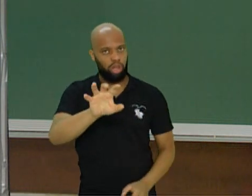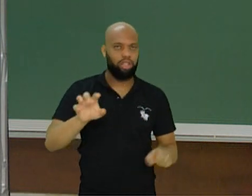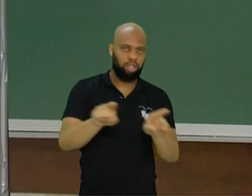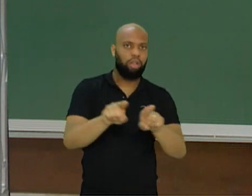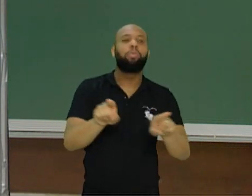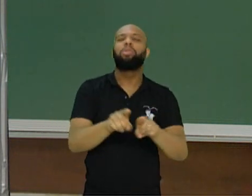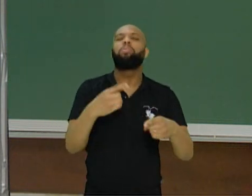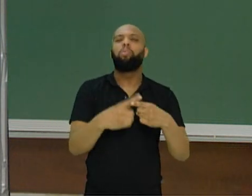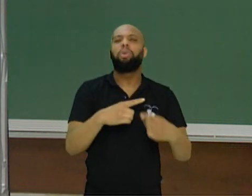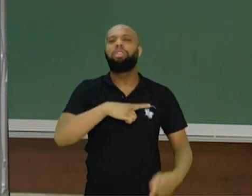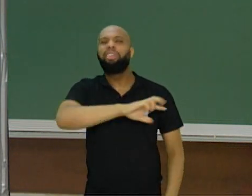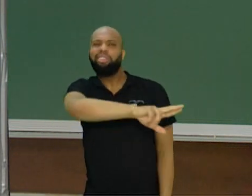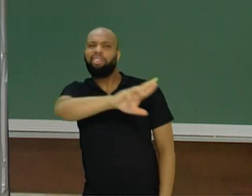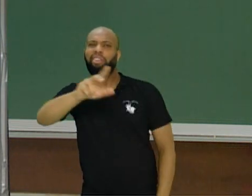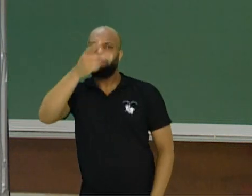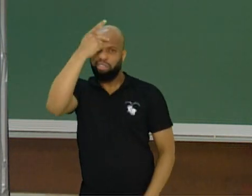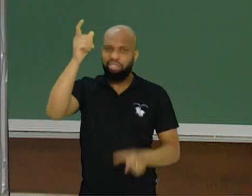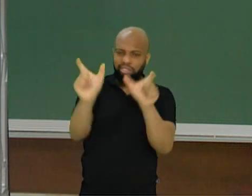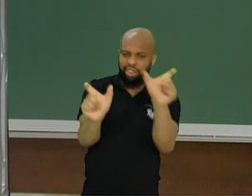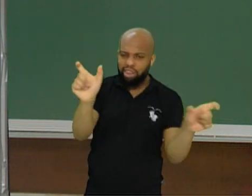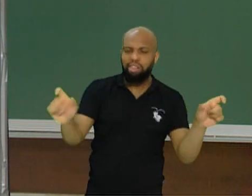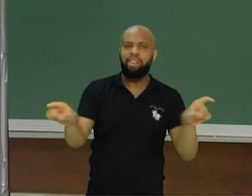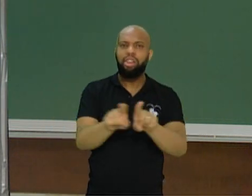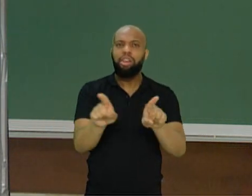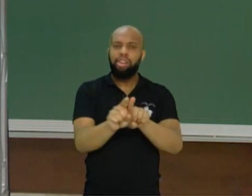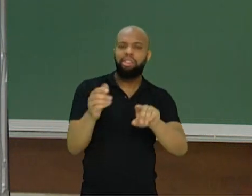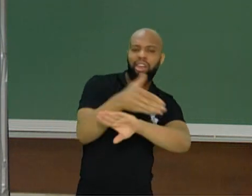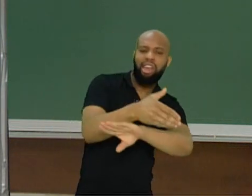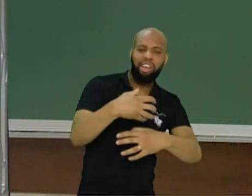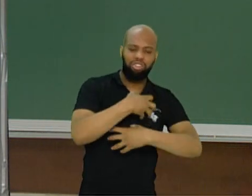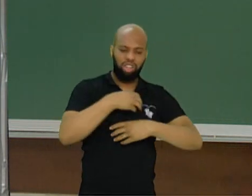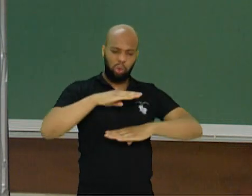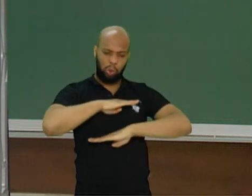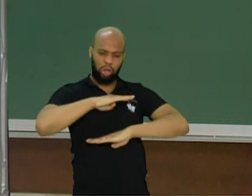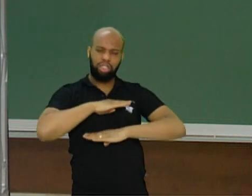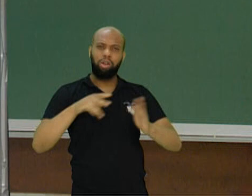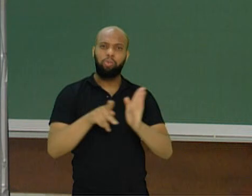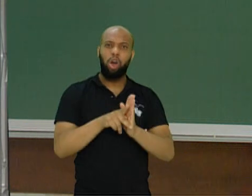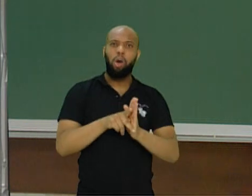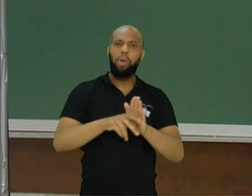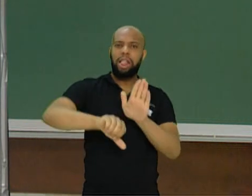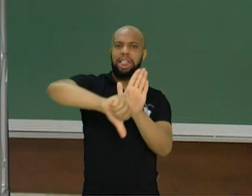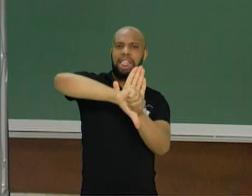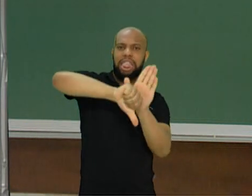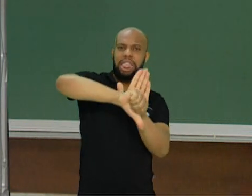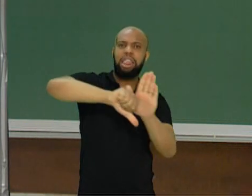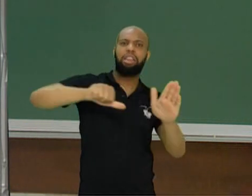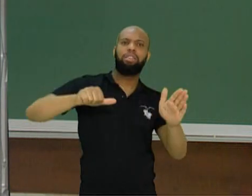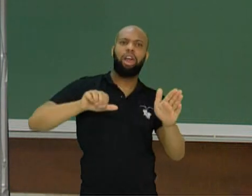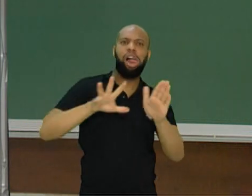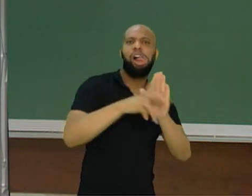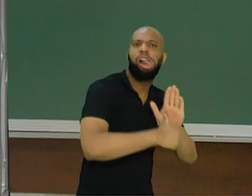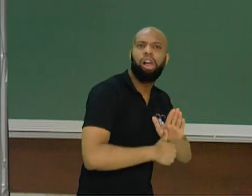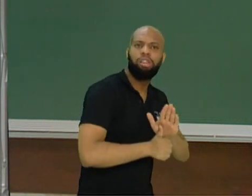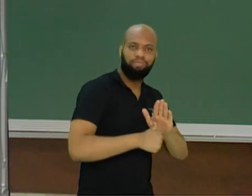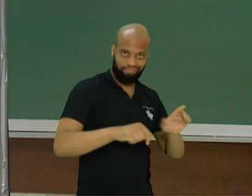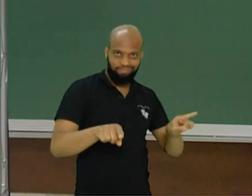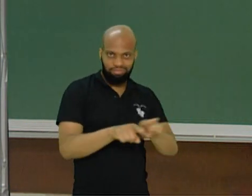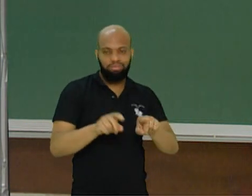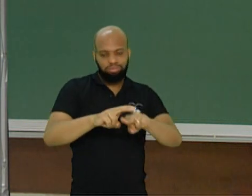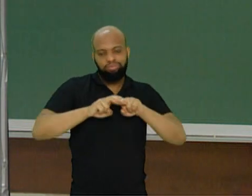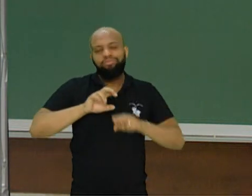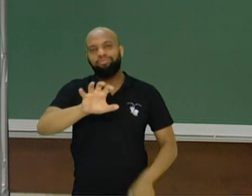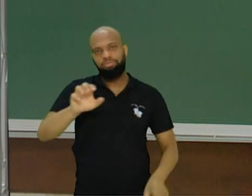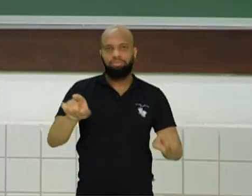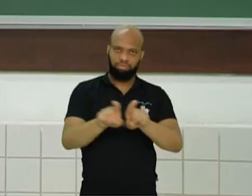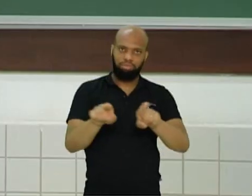Muitas pessoas acabam entrando, né, nessa situação ali de criminalidade, de roubos, de assalto, por conta, né,